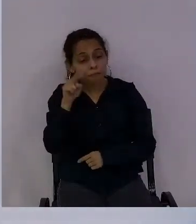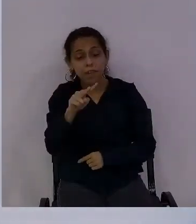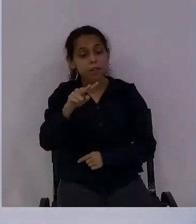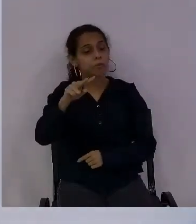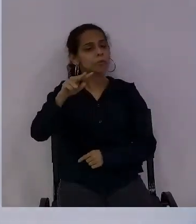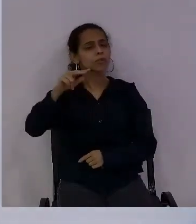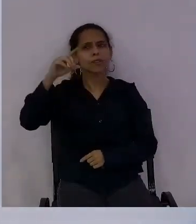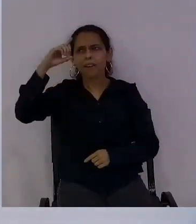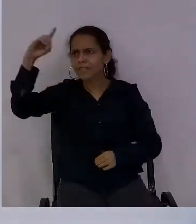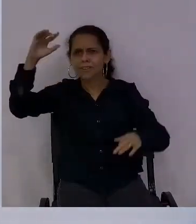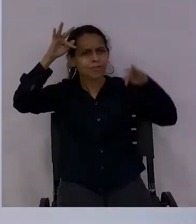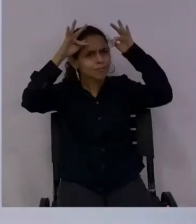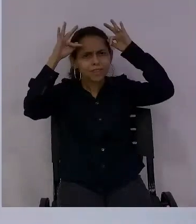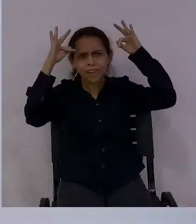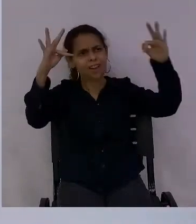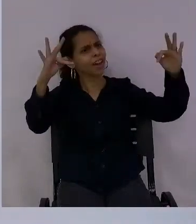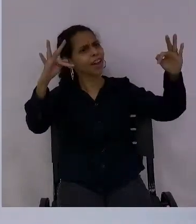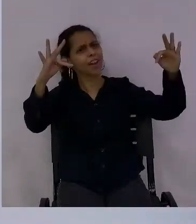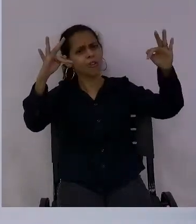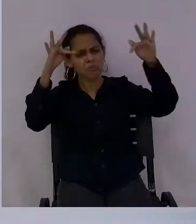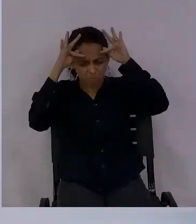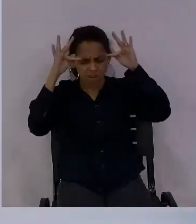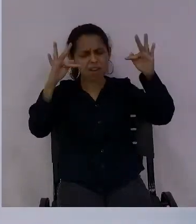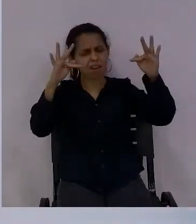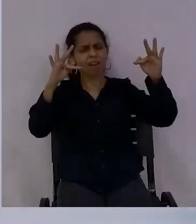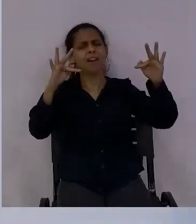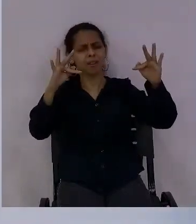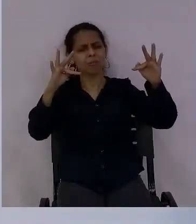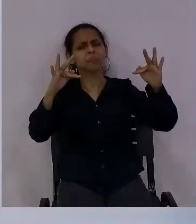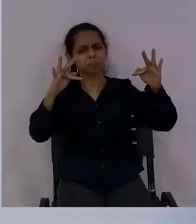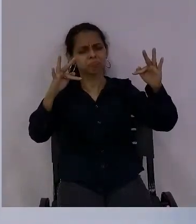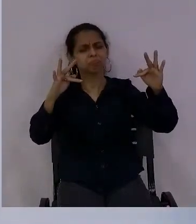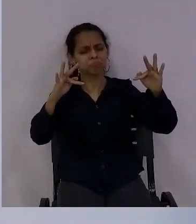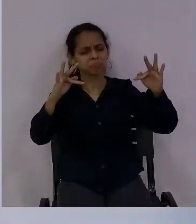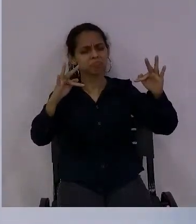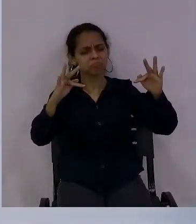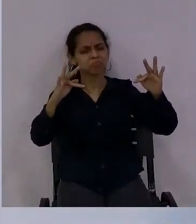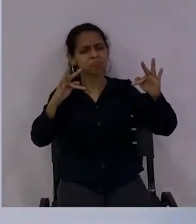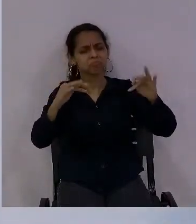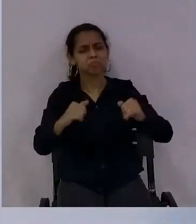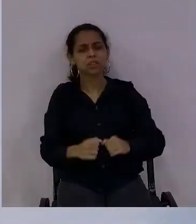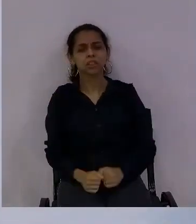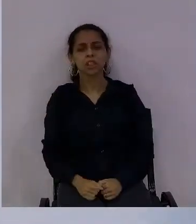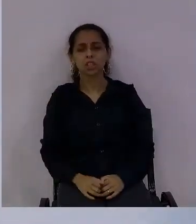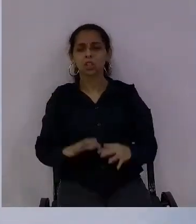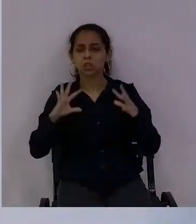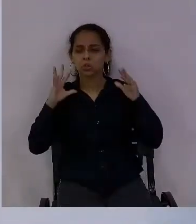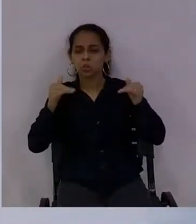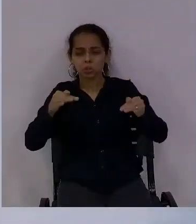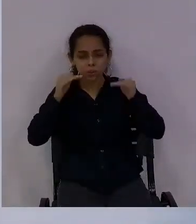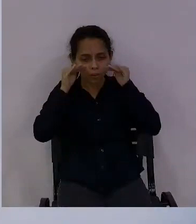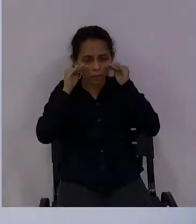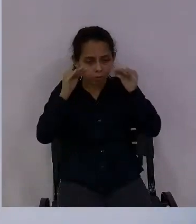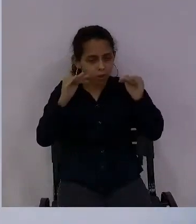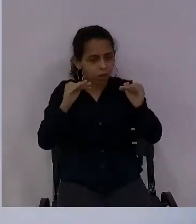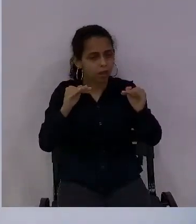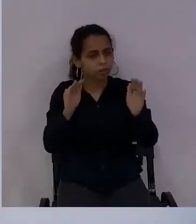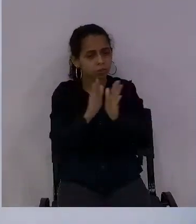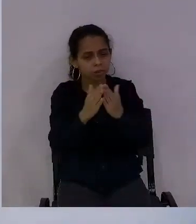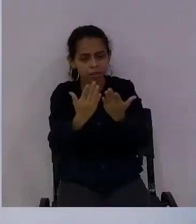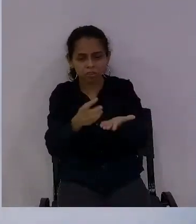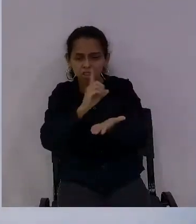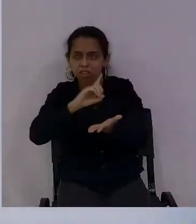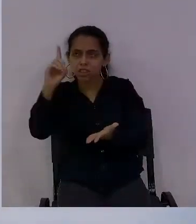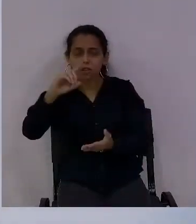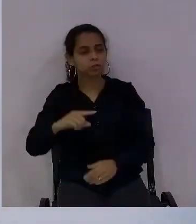do Senhor sendo mais uma vez testemunhada na Escritura. O nosso Deus